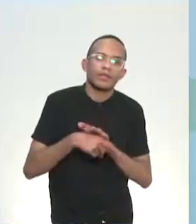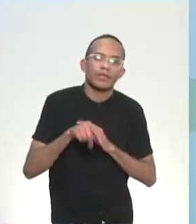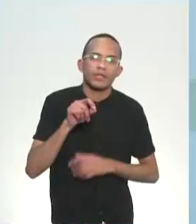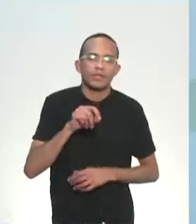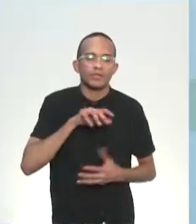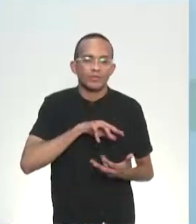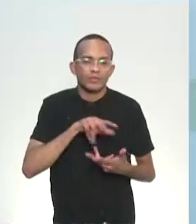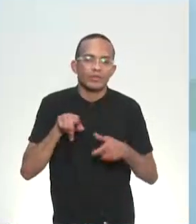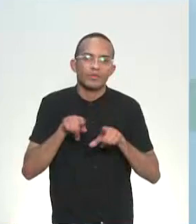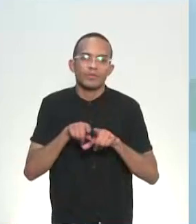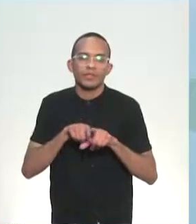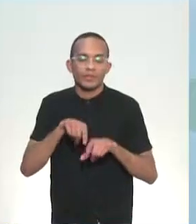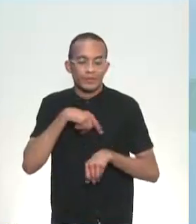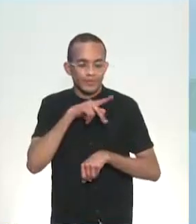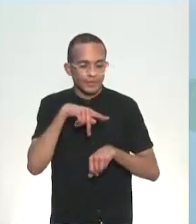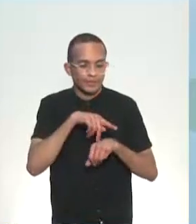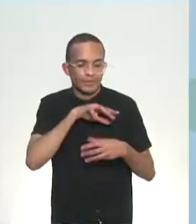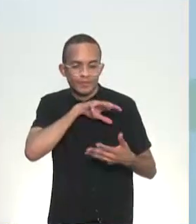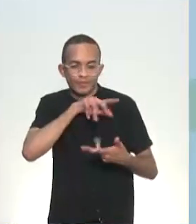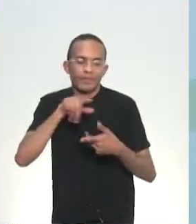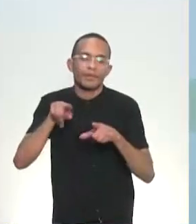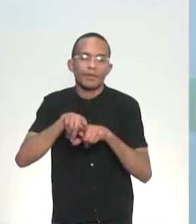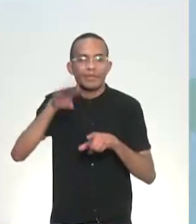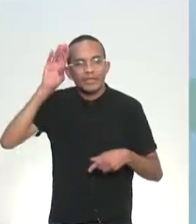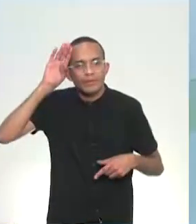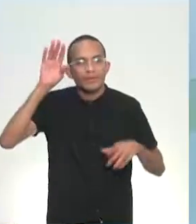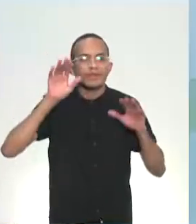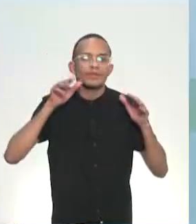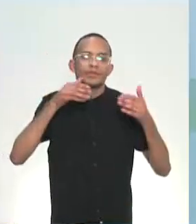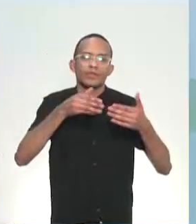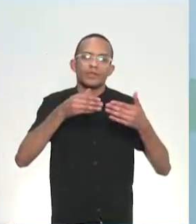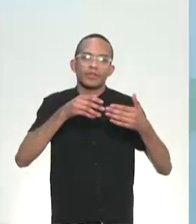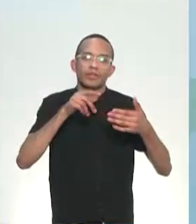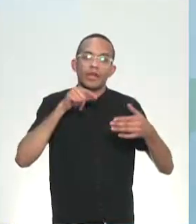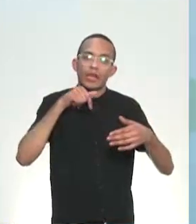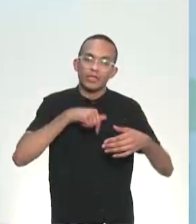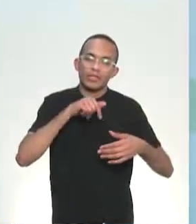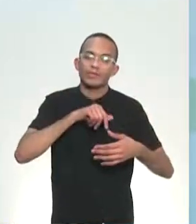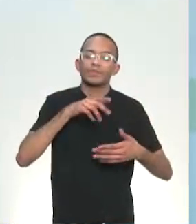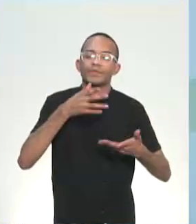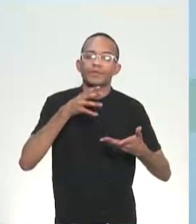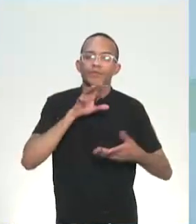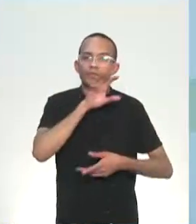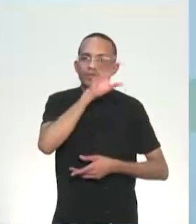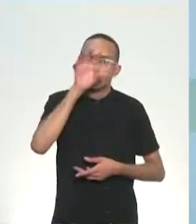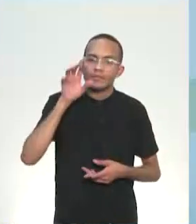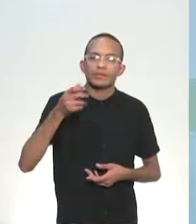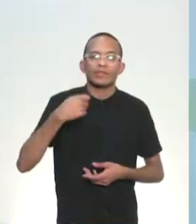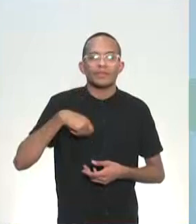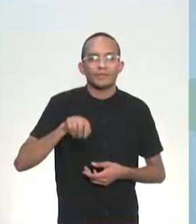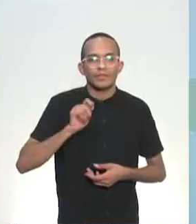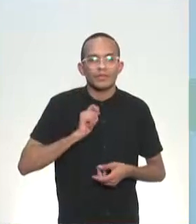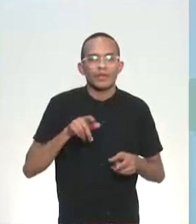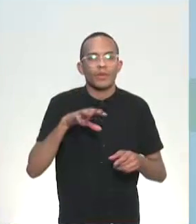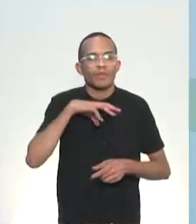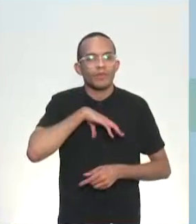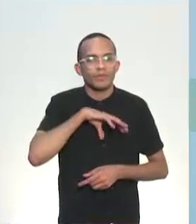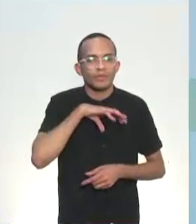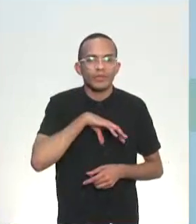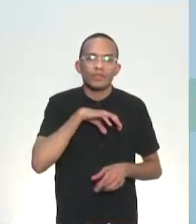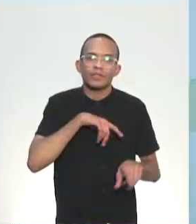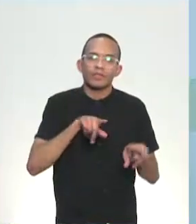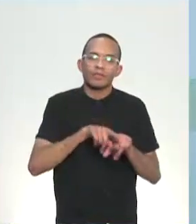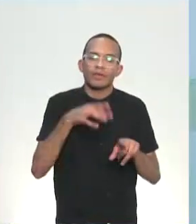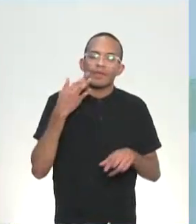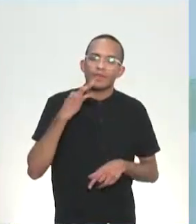no mundo, no nosso planeta, e especificamente aqui no nosso continente, né, o espanhol, o português e